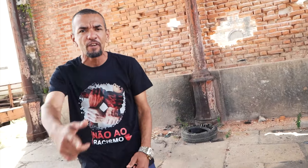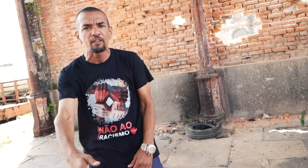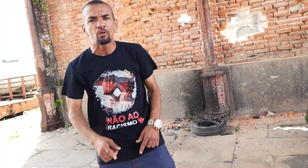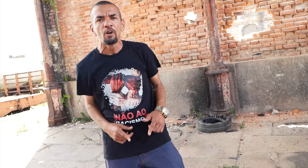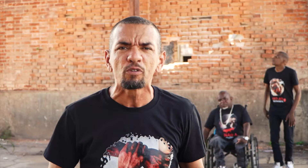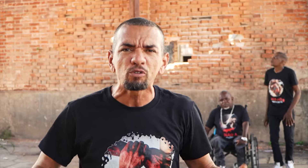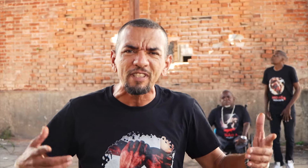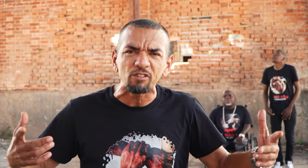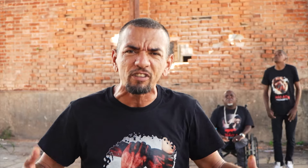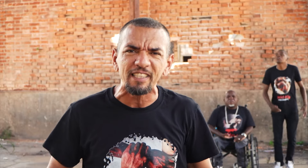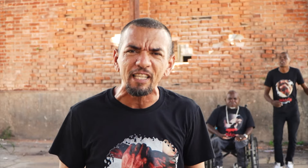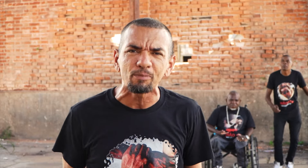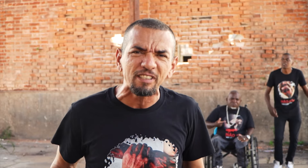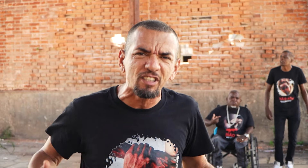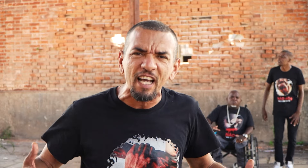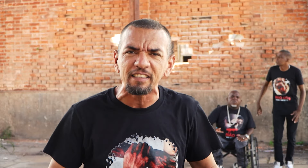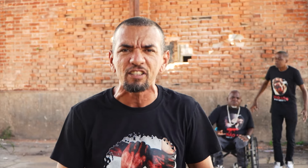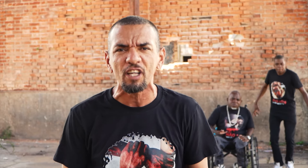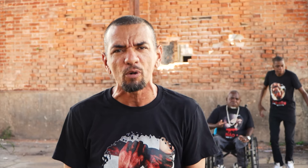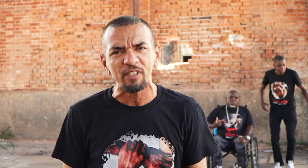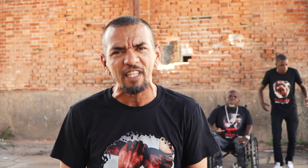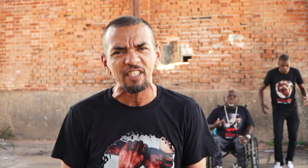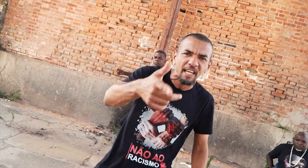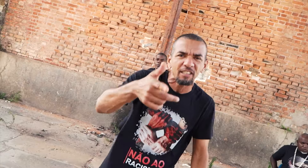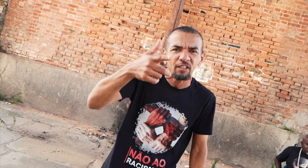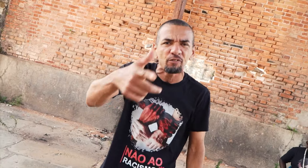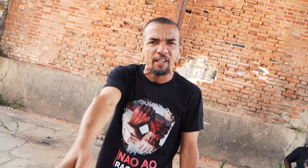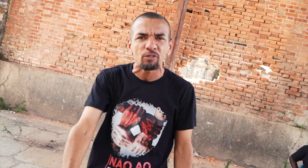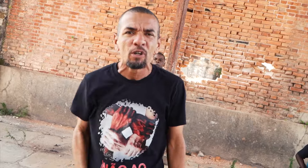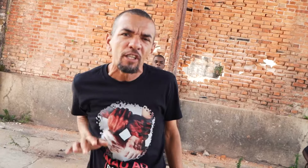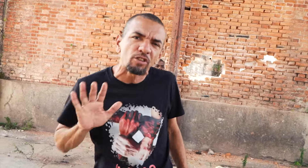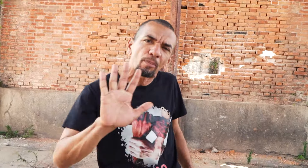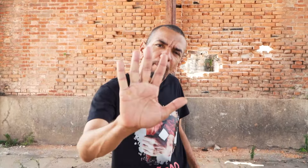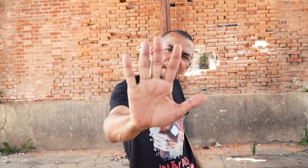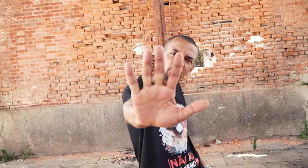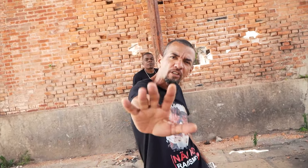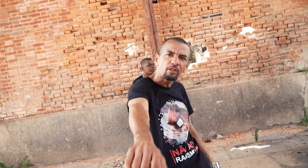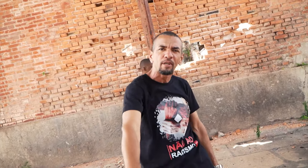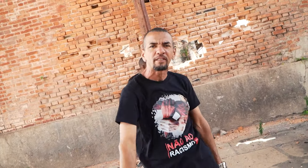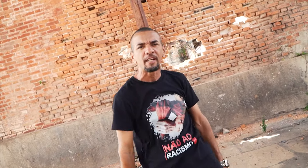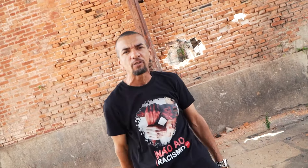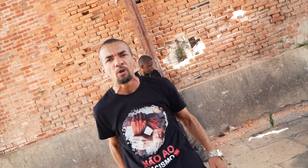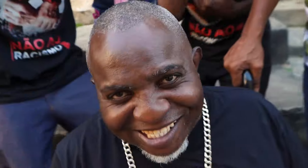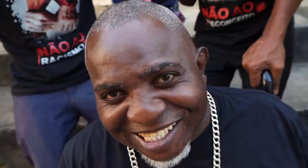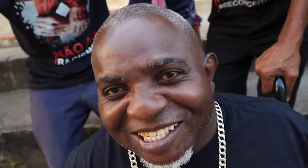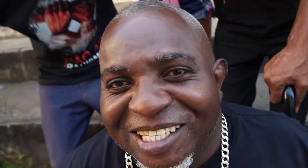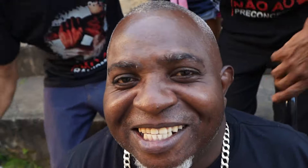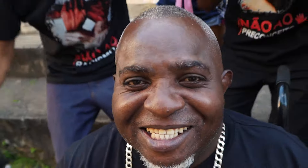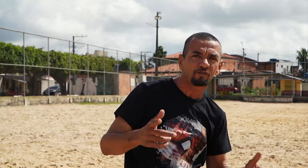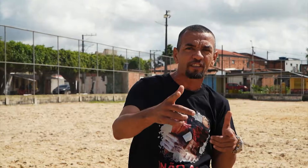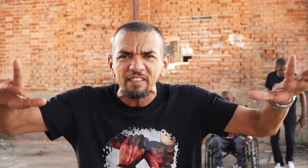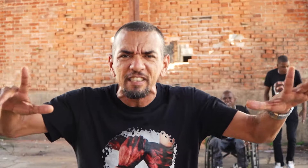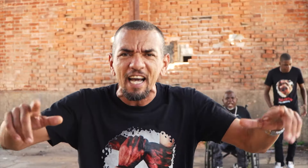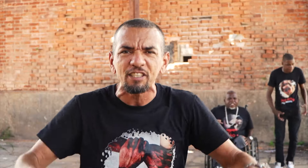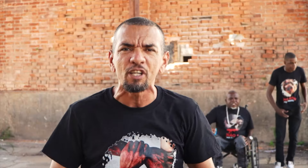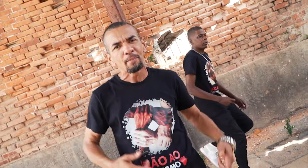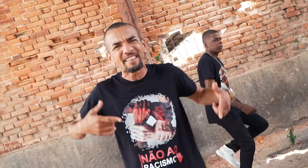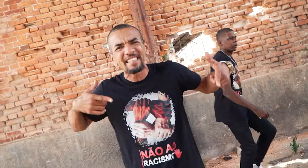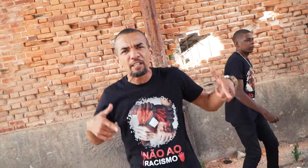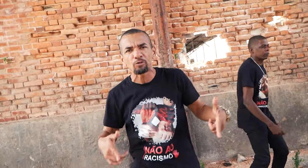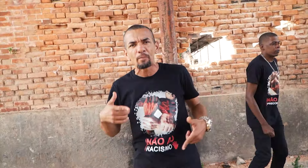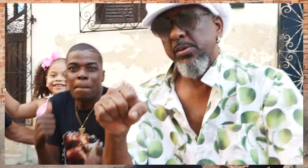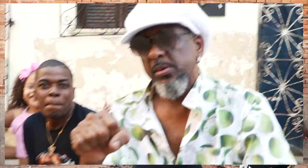sou imperfeito. Fruto da sociedade machista, racista, egoísta, cheia de defeito. Stop preconceito, eu receito. Tolerância,